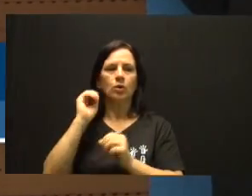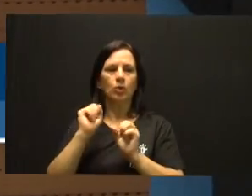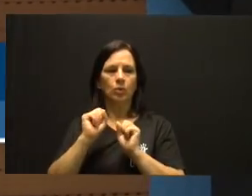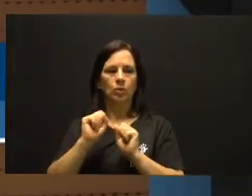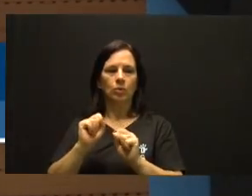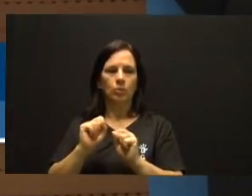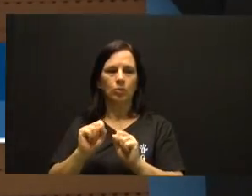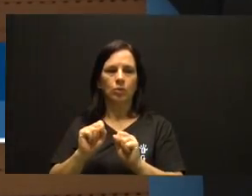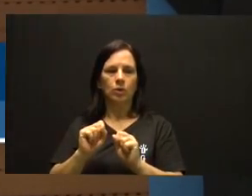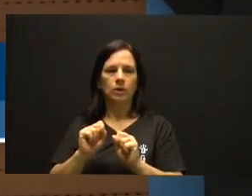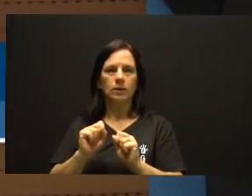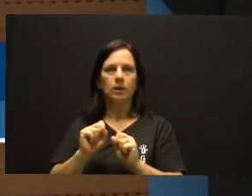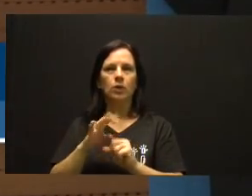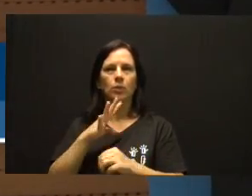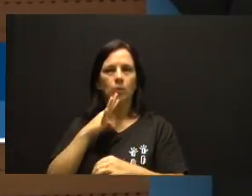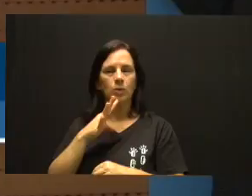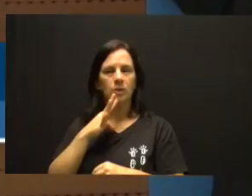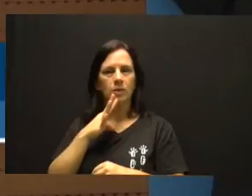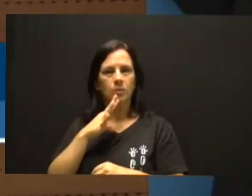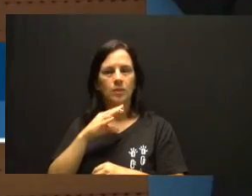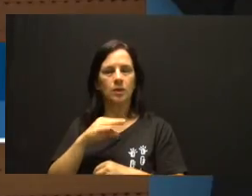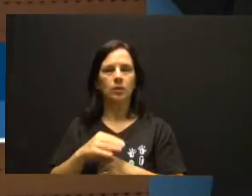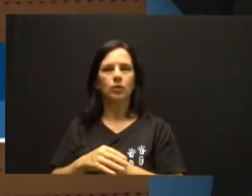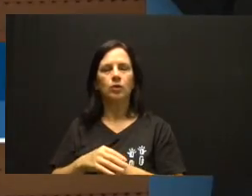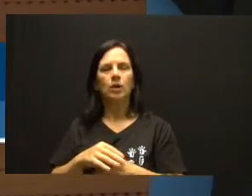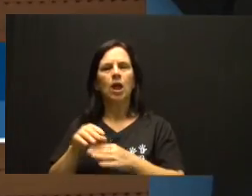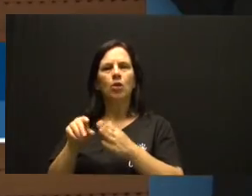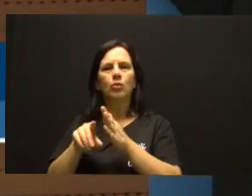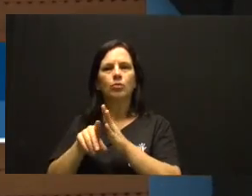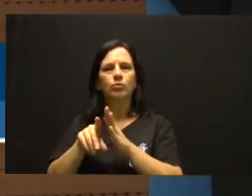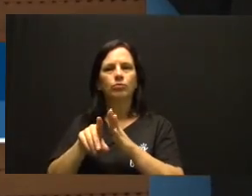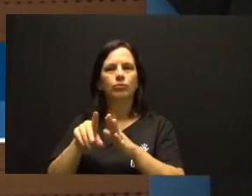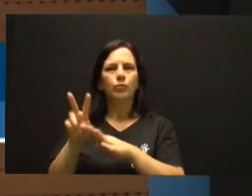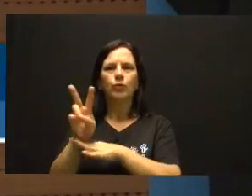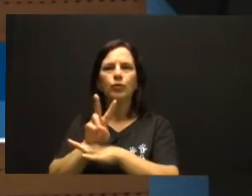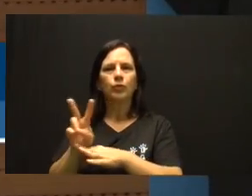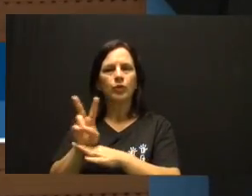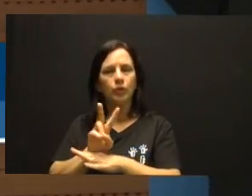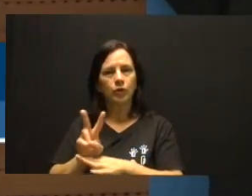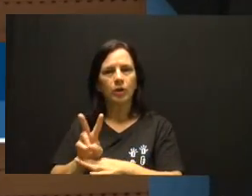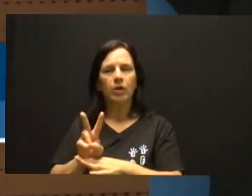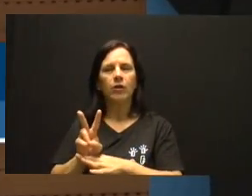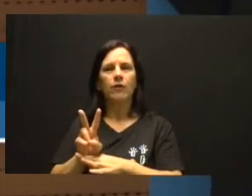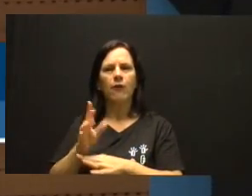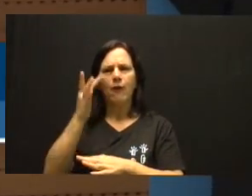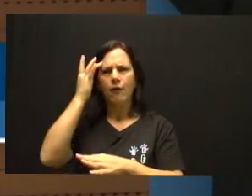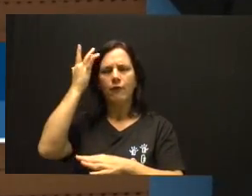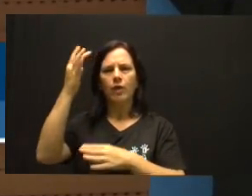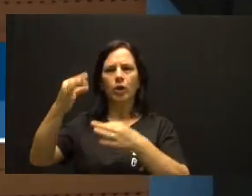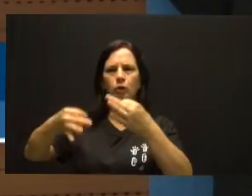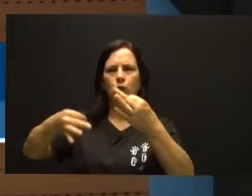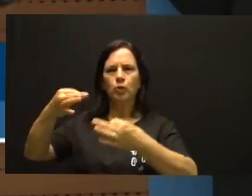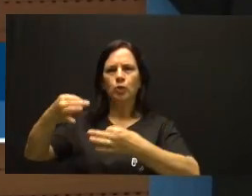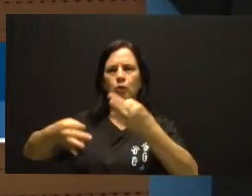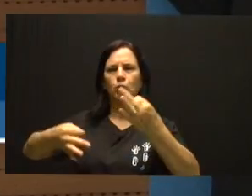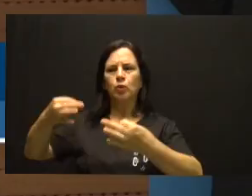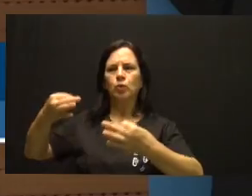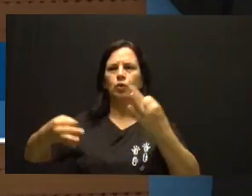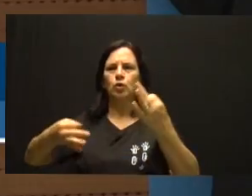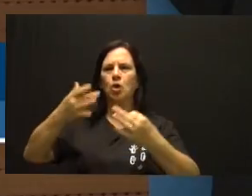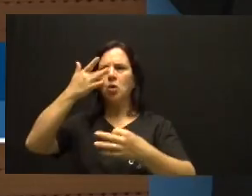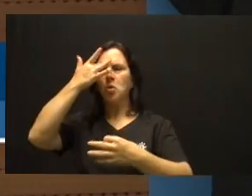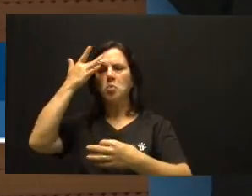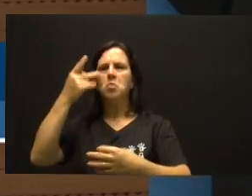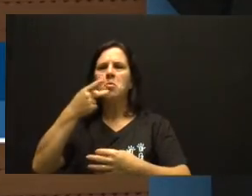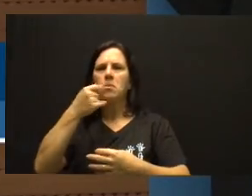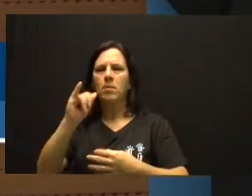possa, que tenha conhecimento de causa, está investigando isso. Porque é muito fácil você julgar hoje um pai de família que está morando na Vila Esperança